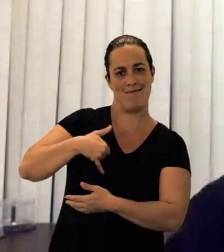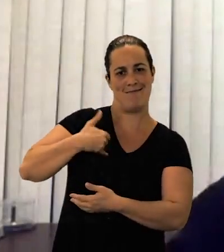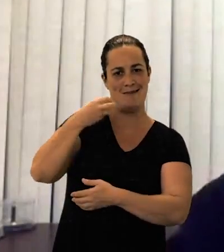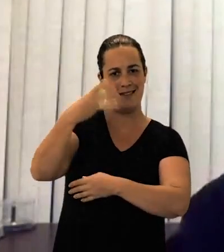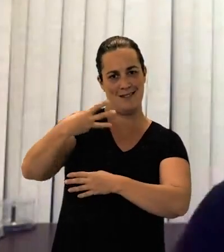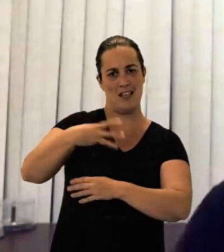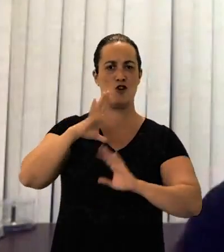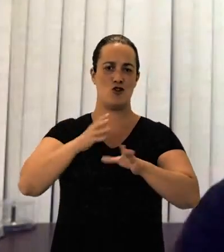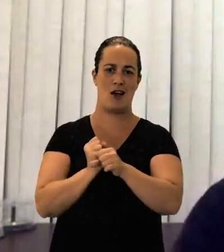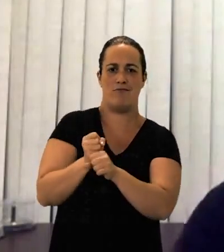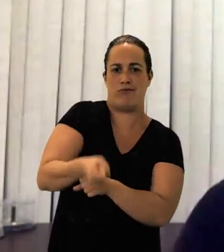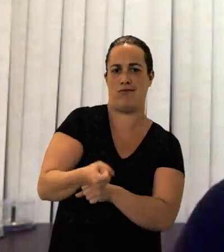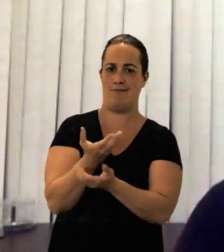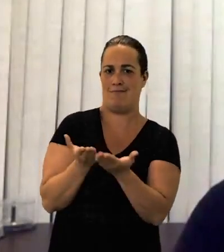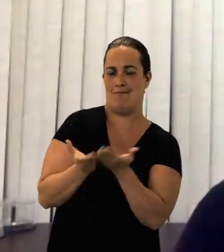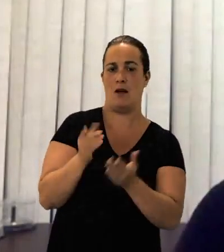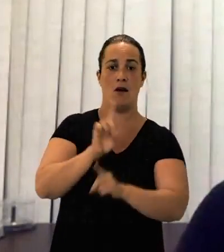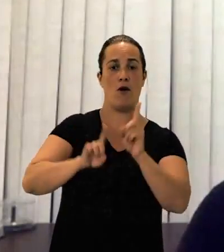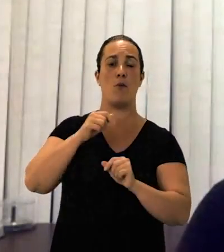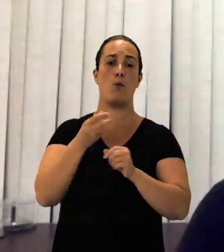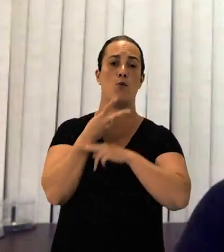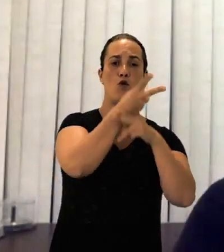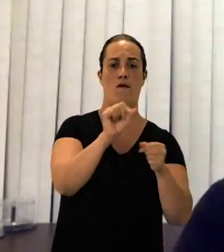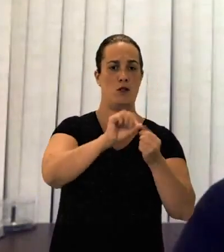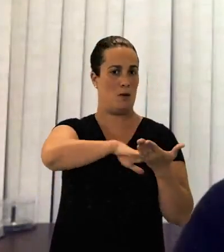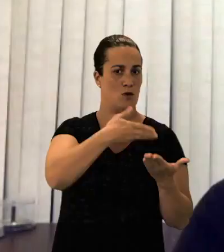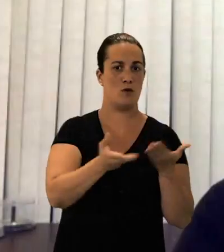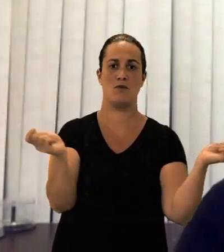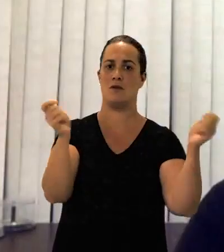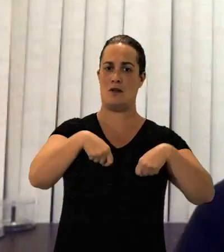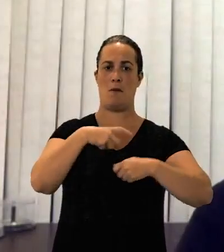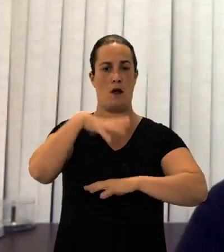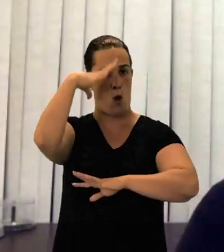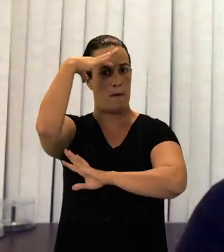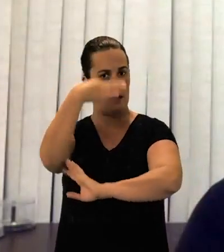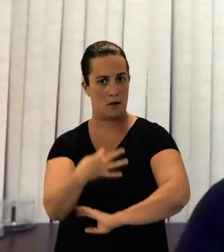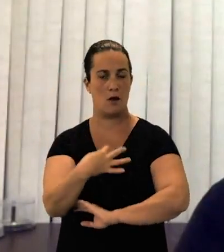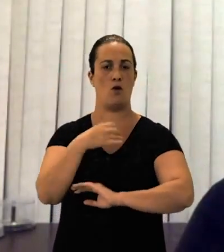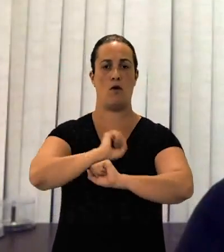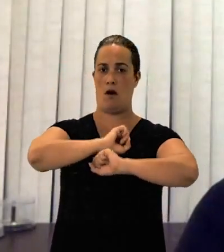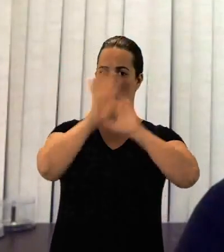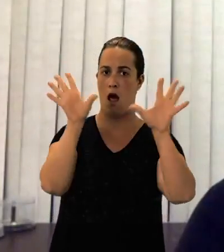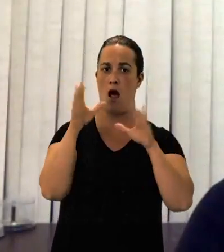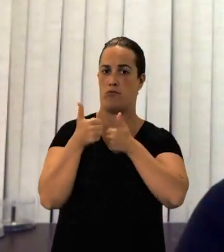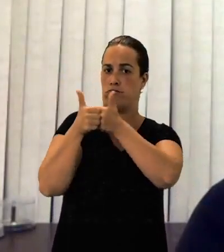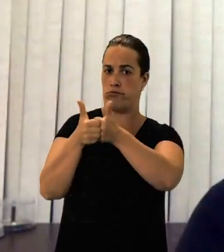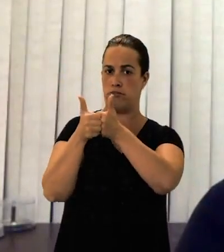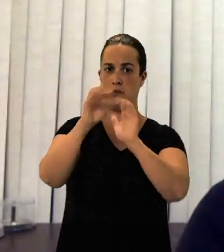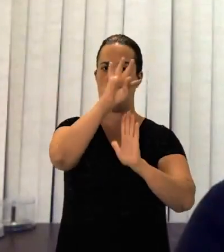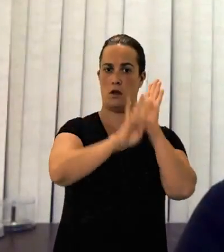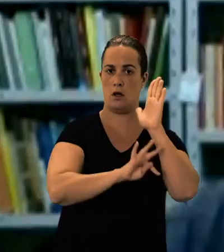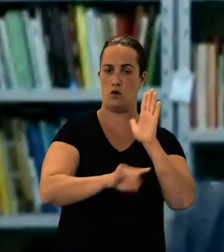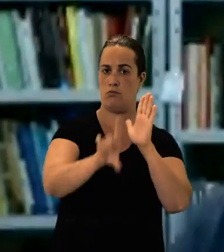vezes já está defasada. Então, procuramos fazer uma tradução capaz de ser compreensível, de maneira clara, acompanhando o